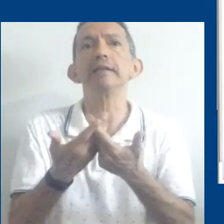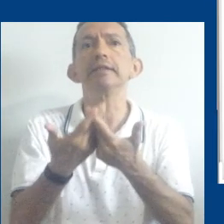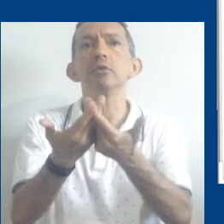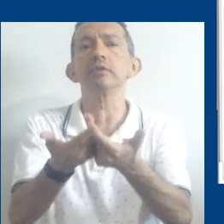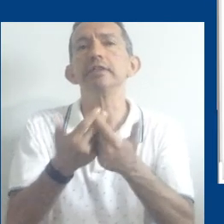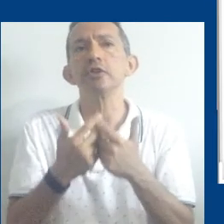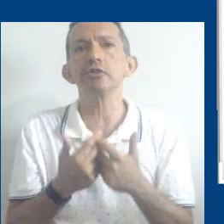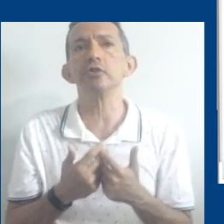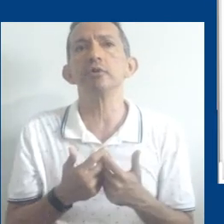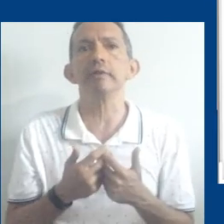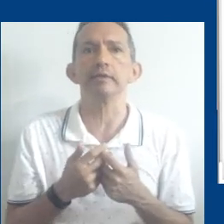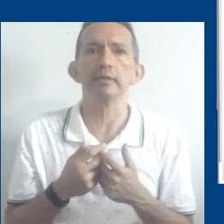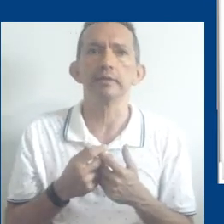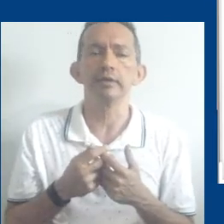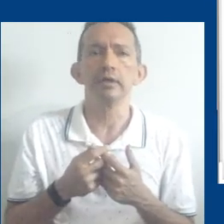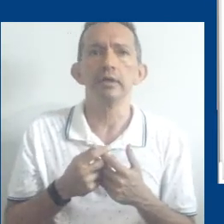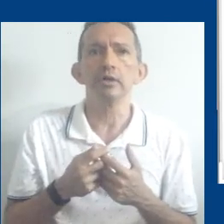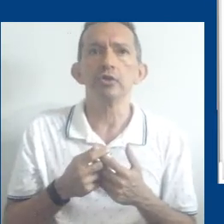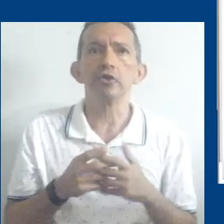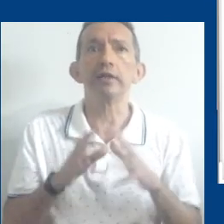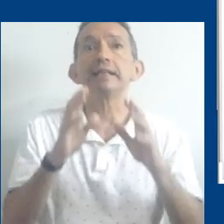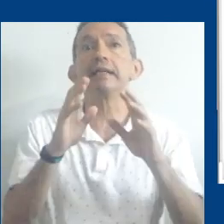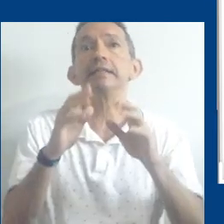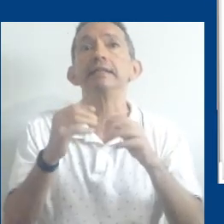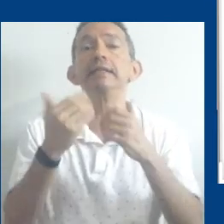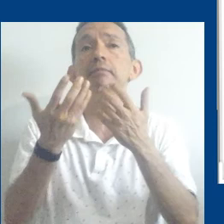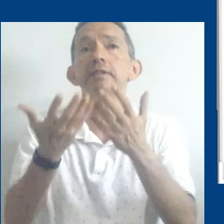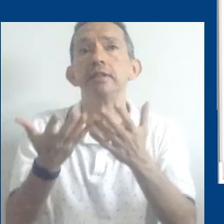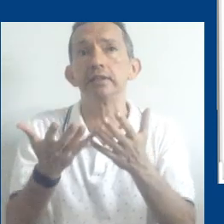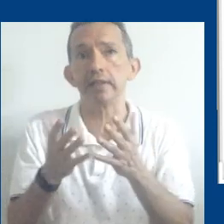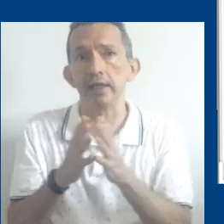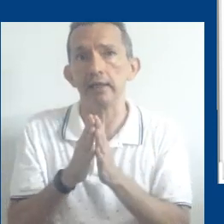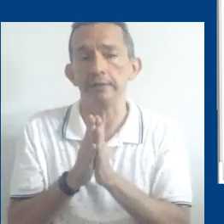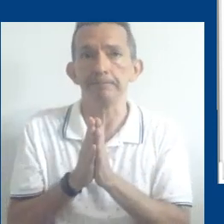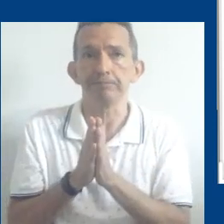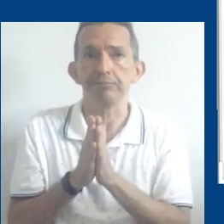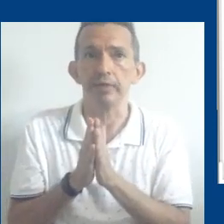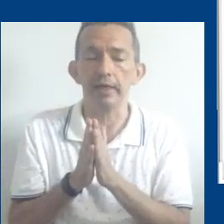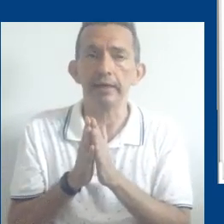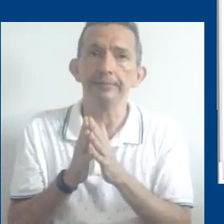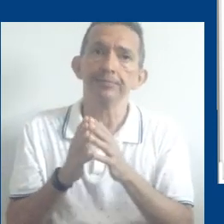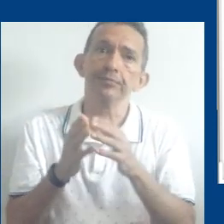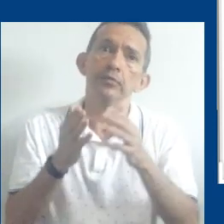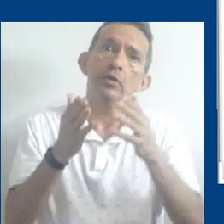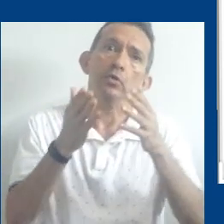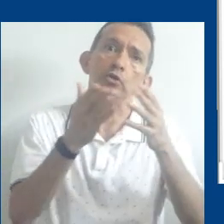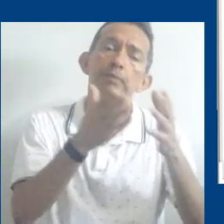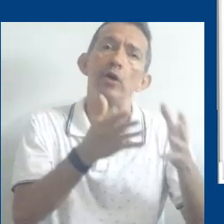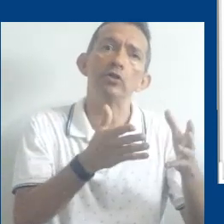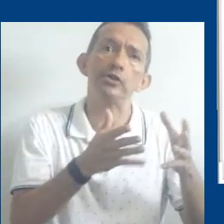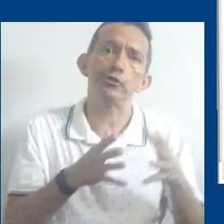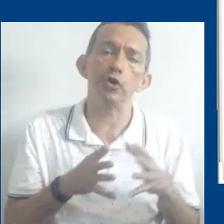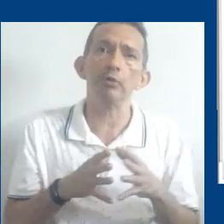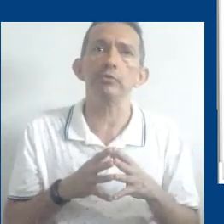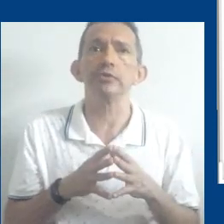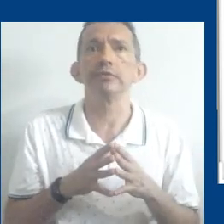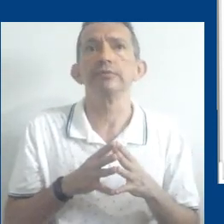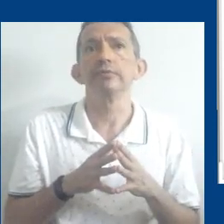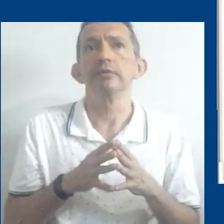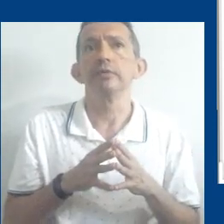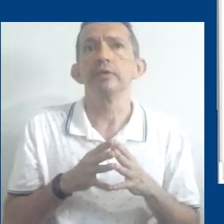muito parecidos com os lisossomas. Só que as enzimas que tem, né, nos